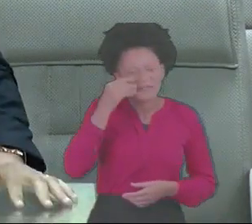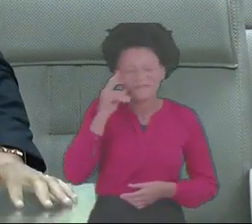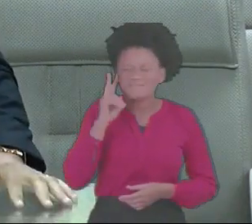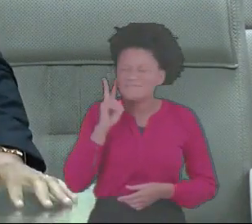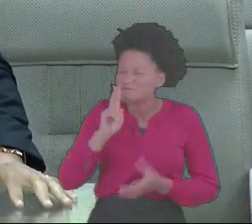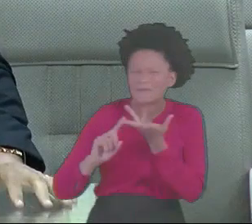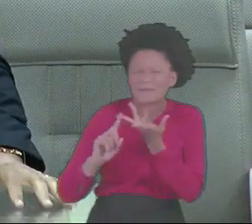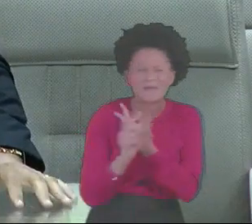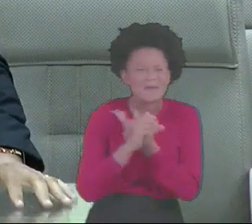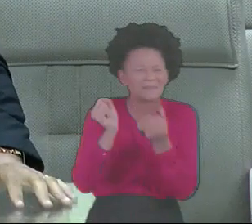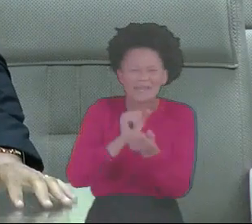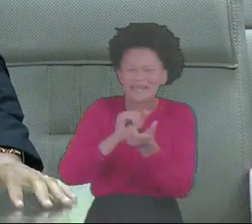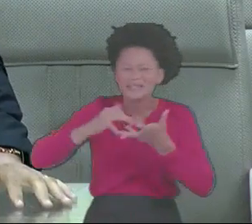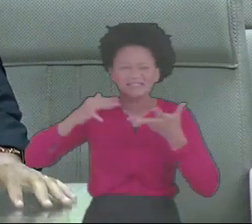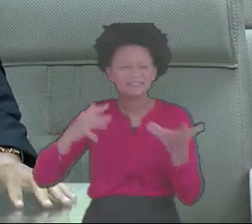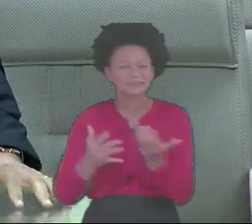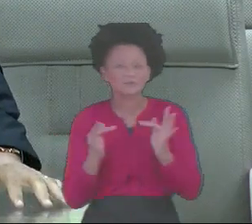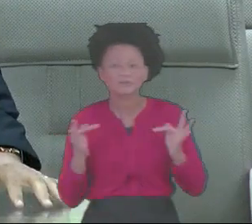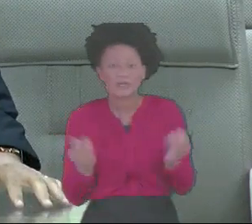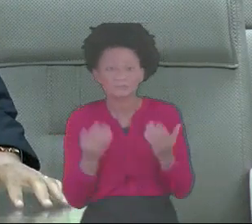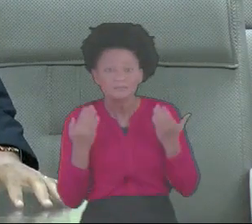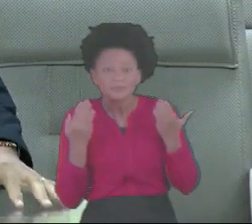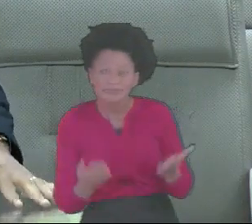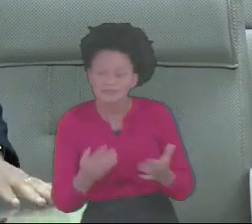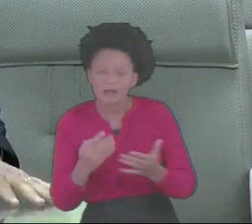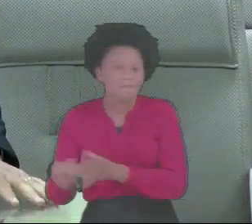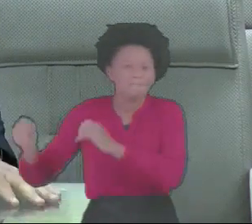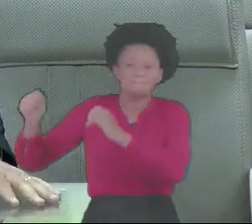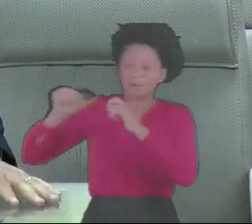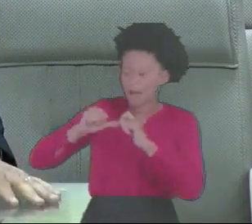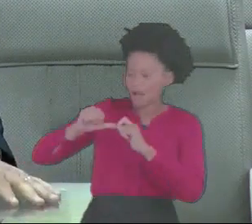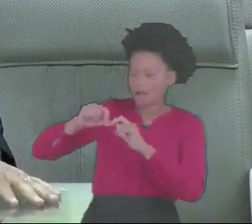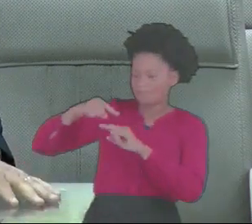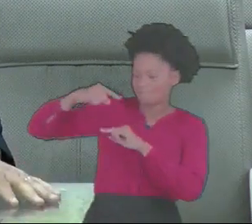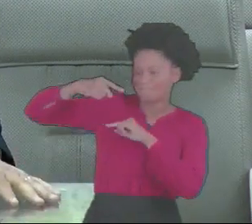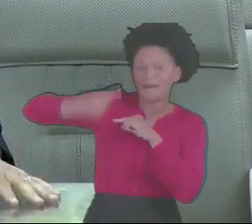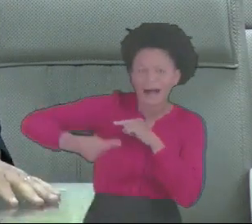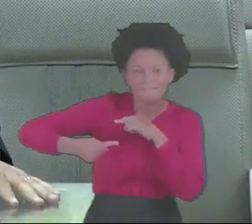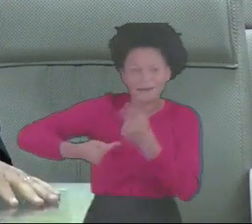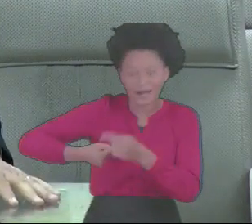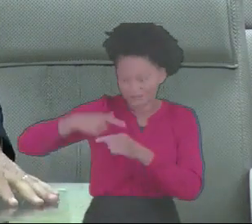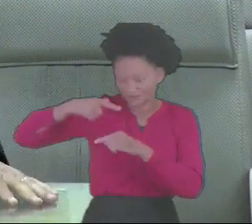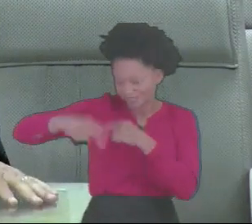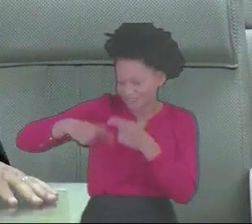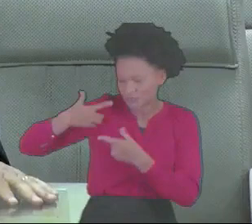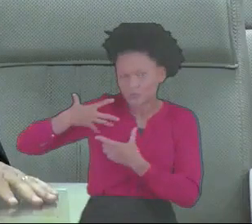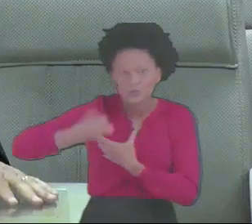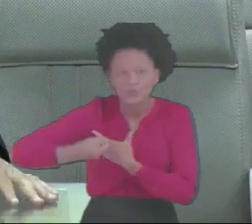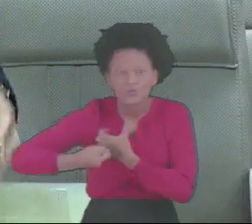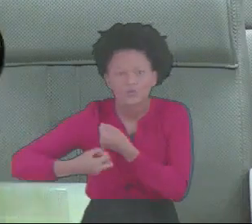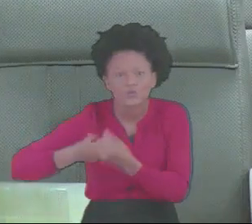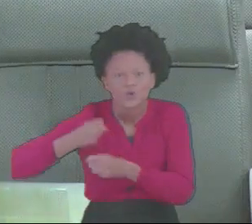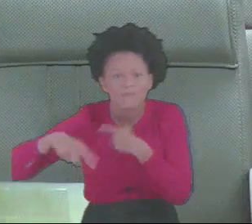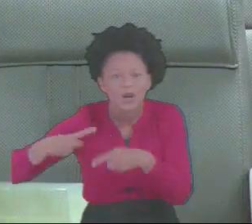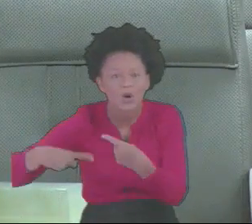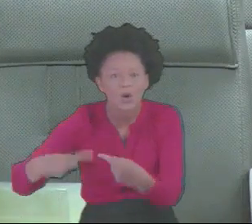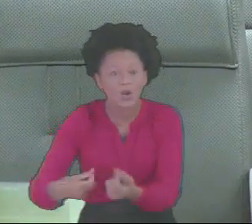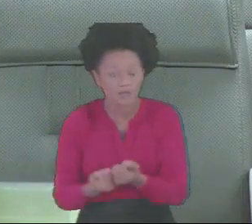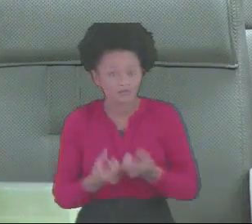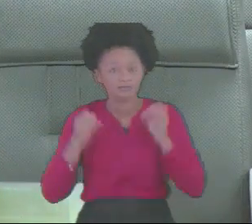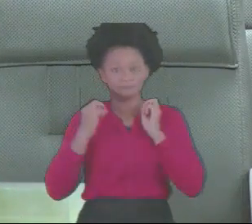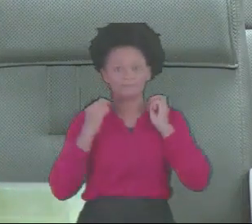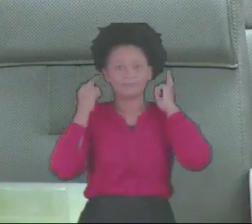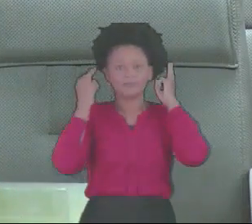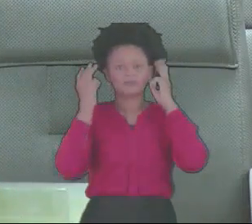de Deus bom então legado é passado de uma geração para outra geração em geração de